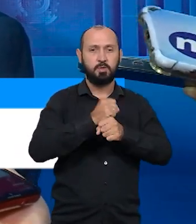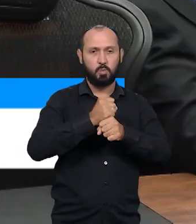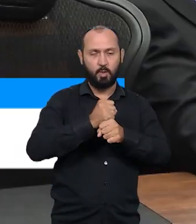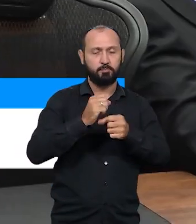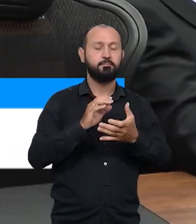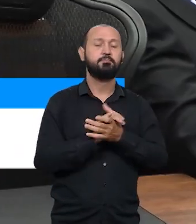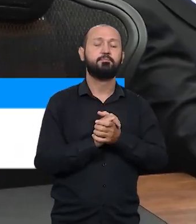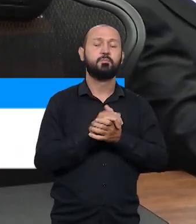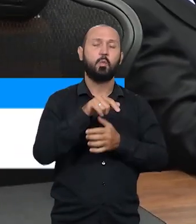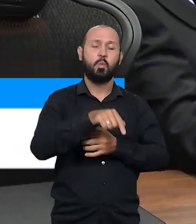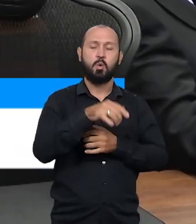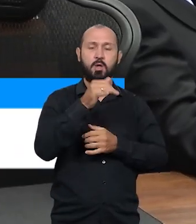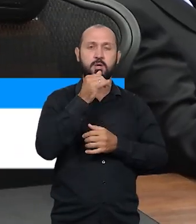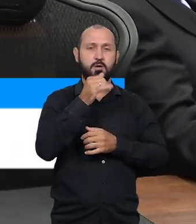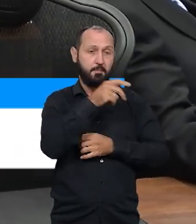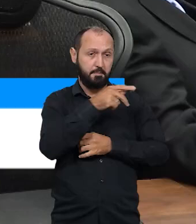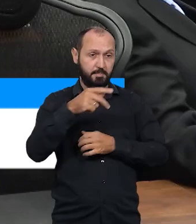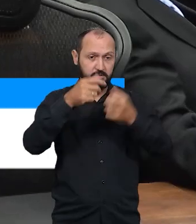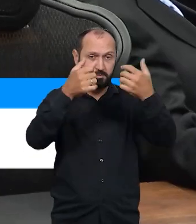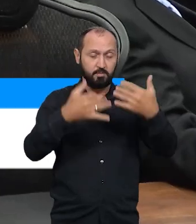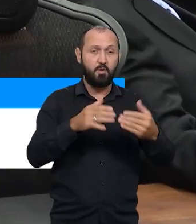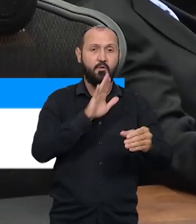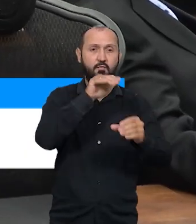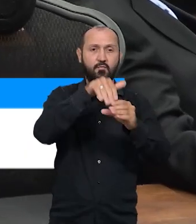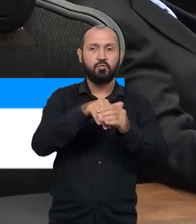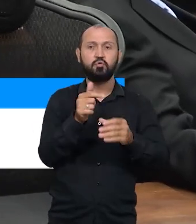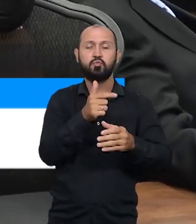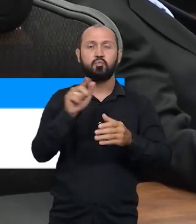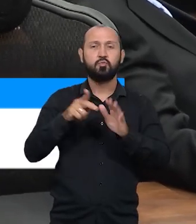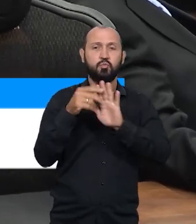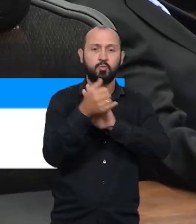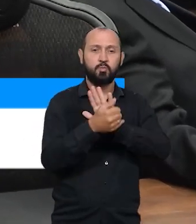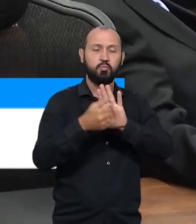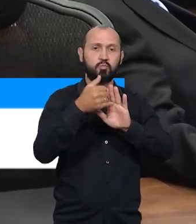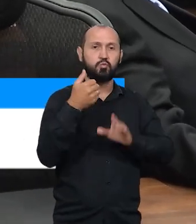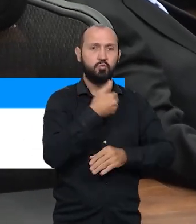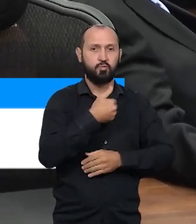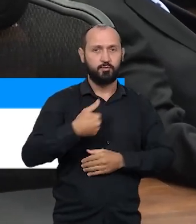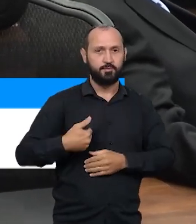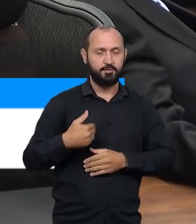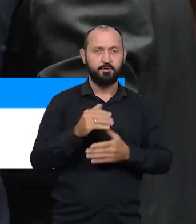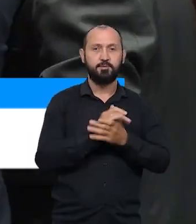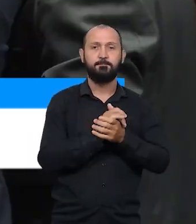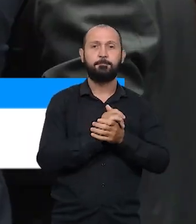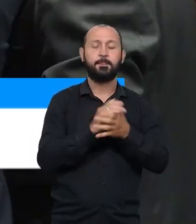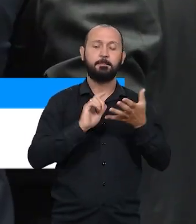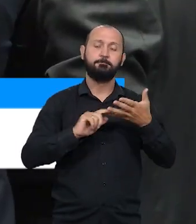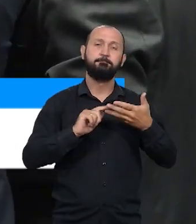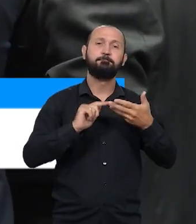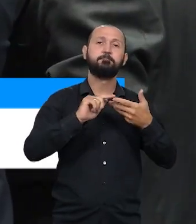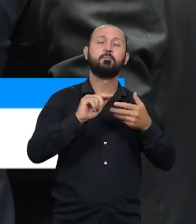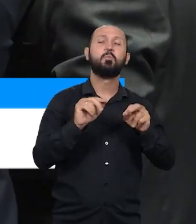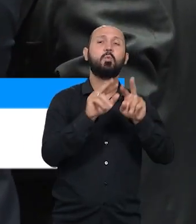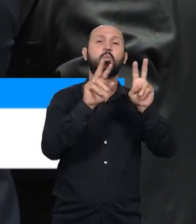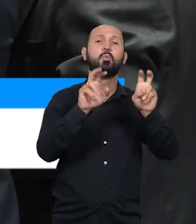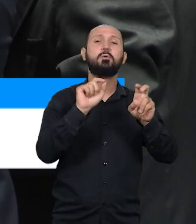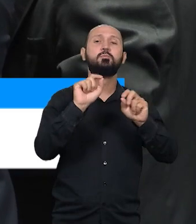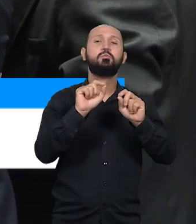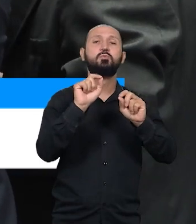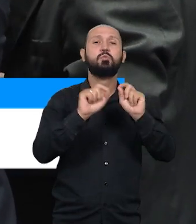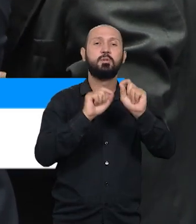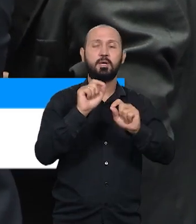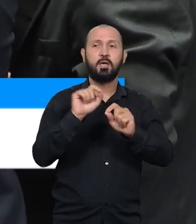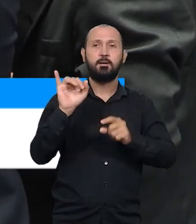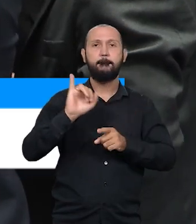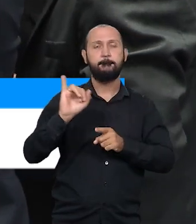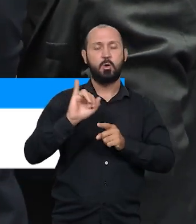geral anual o presidente também comentou sobre a votação de outros projetos do governo do estado entre eles os que tratam